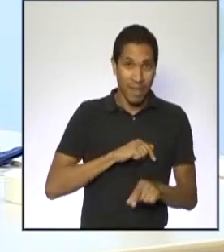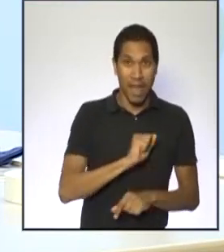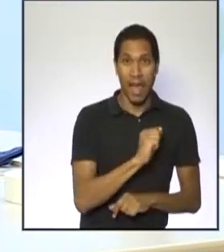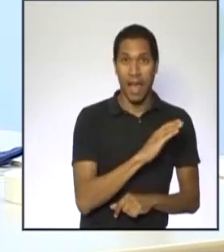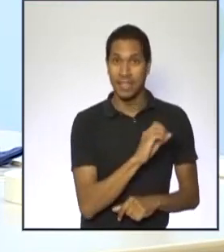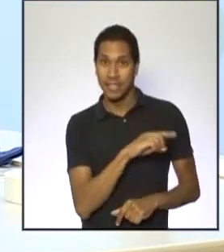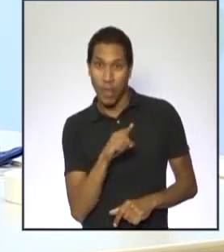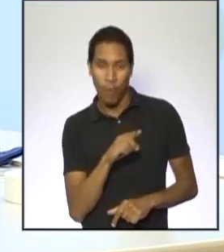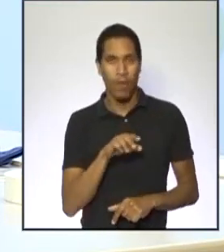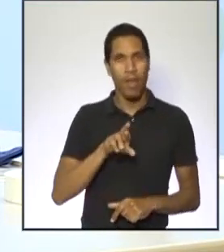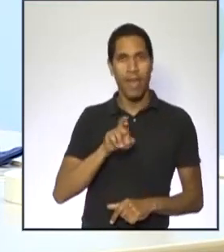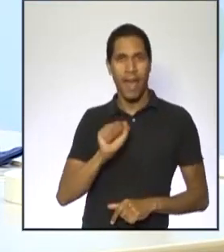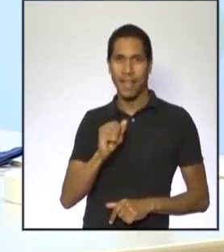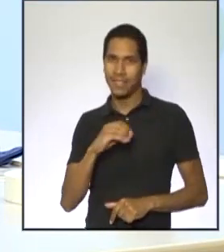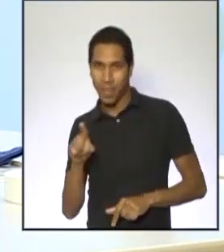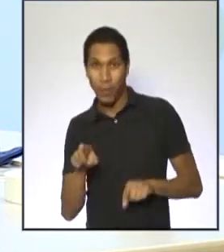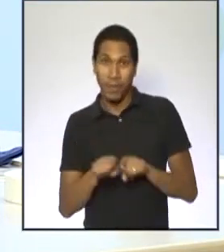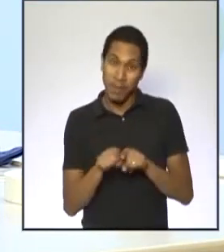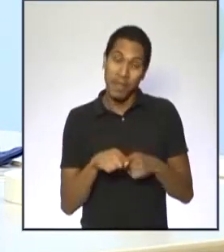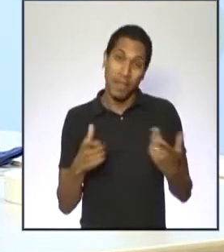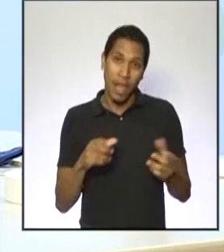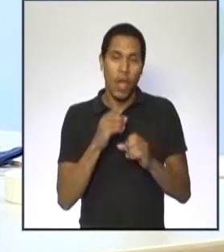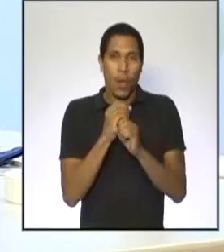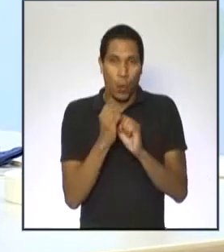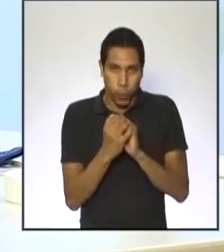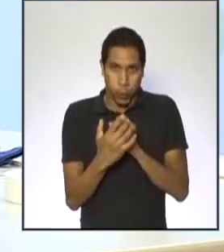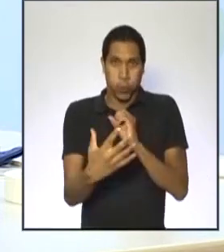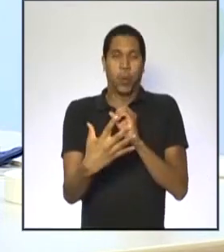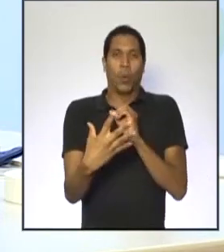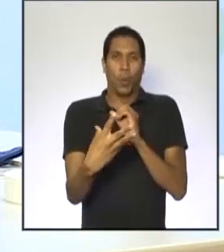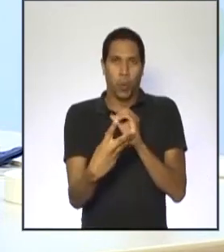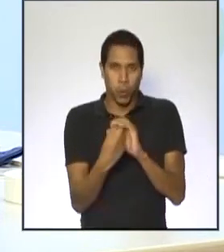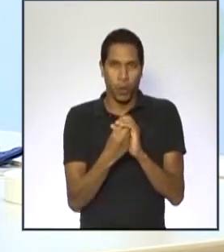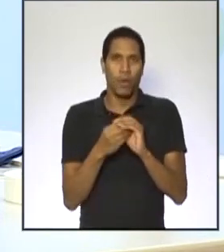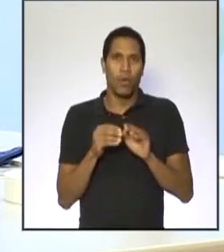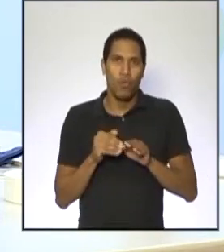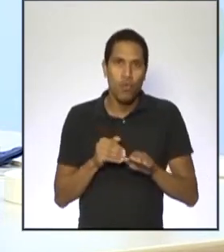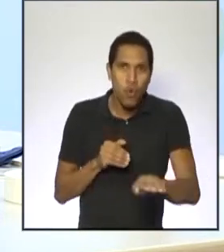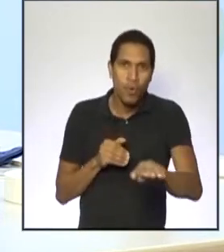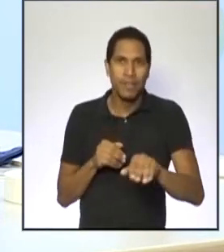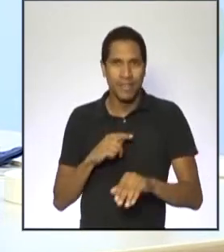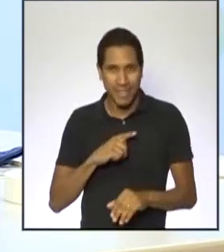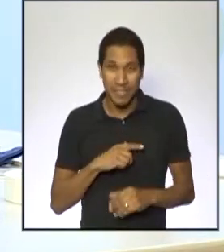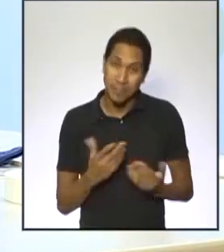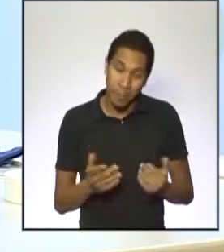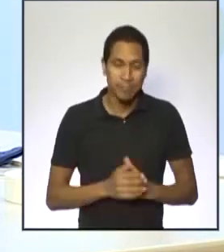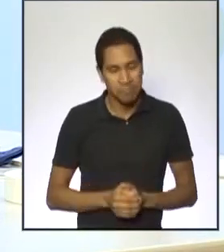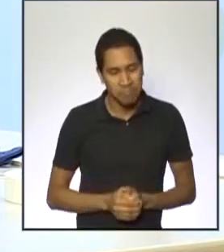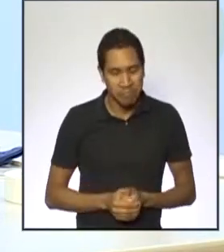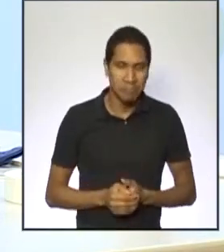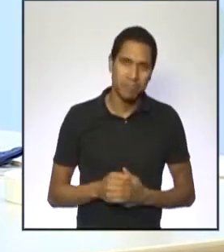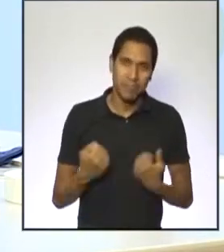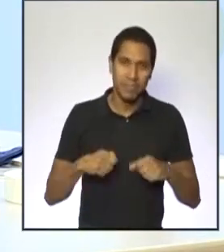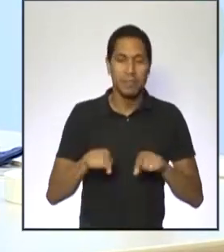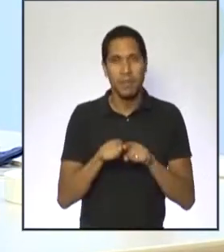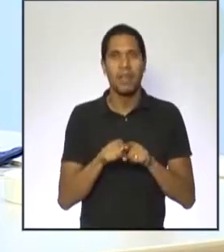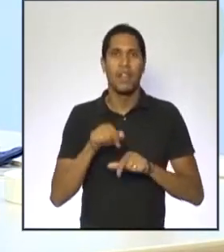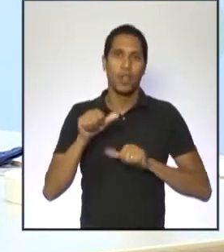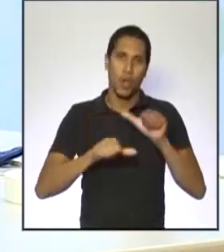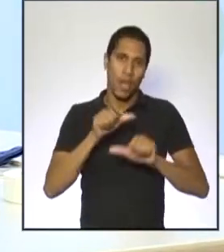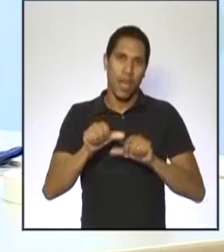Newton. E com ele, então, a gente precisa fazer essa troca desse canudo. Para que a gente não fique,